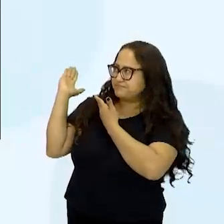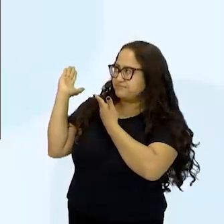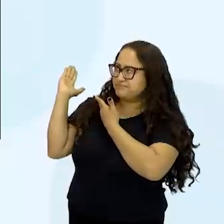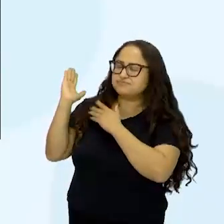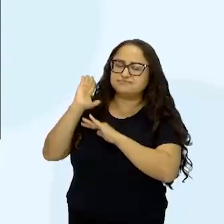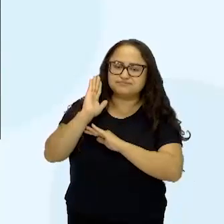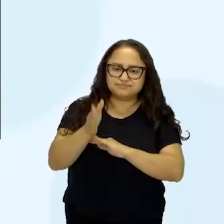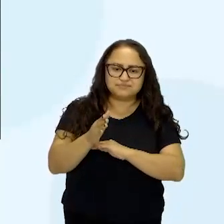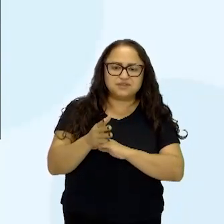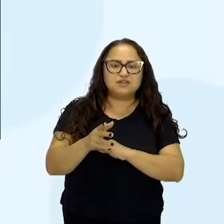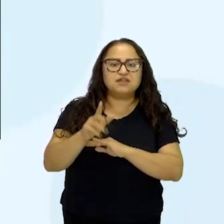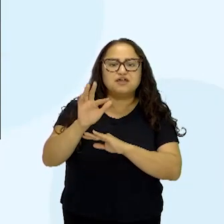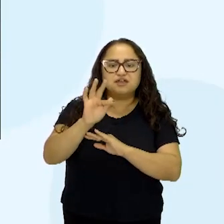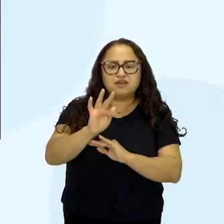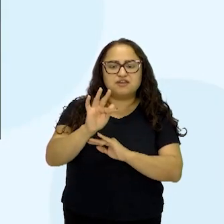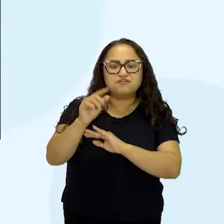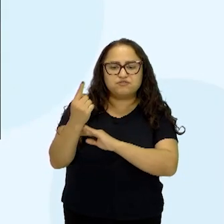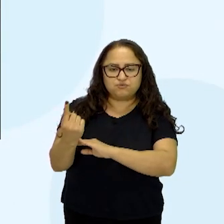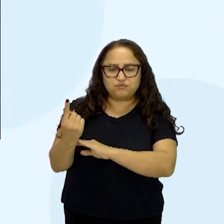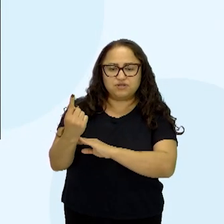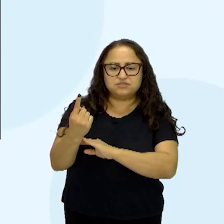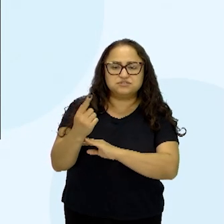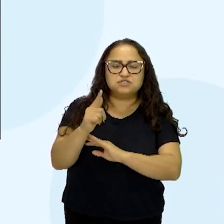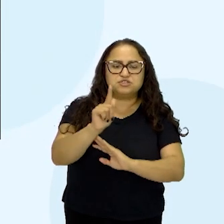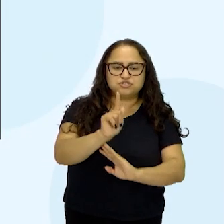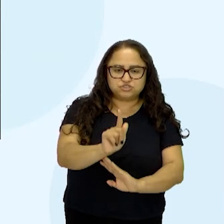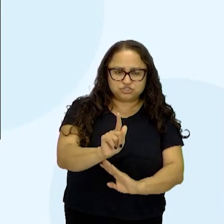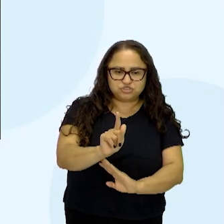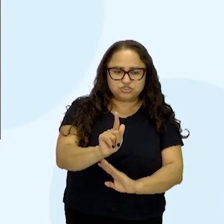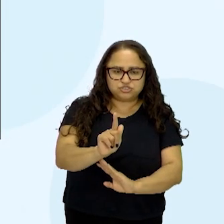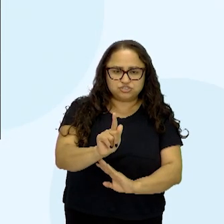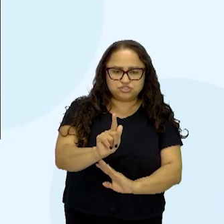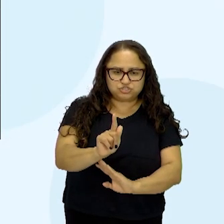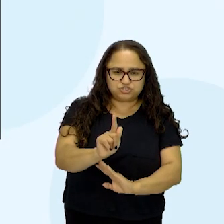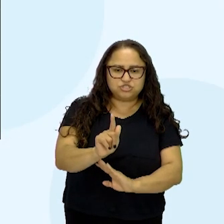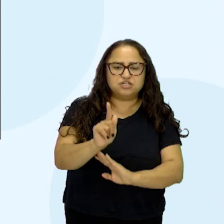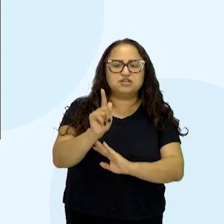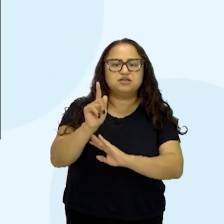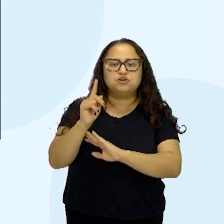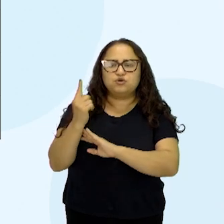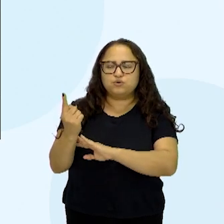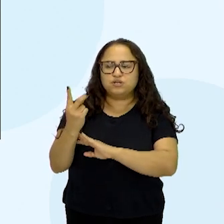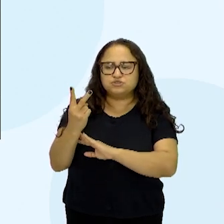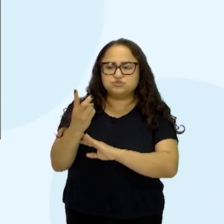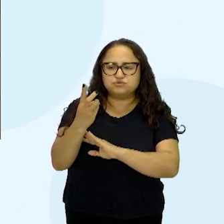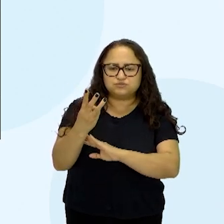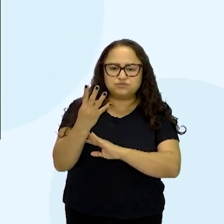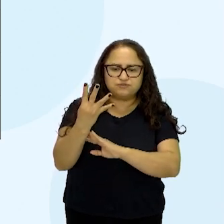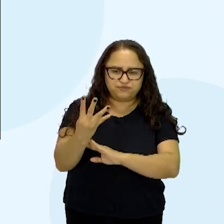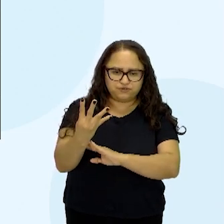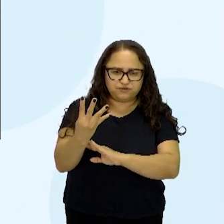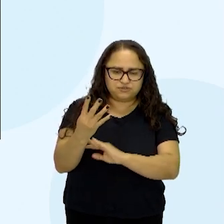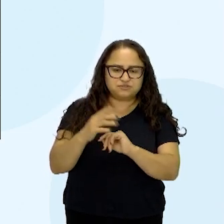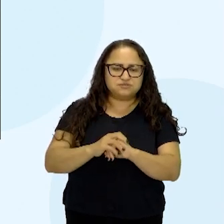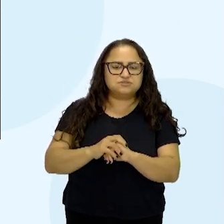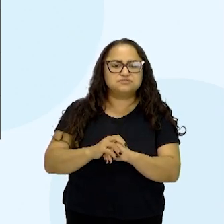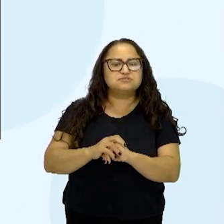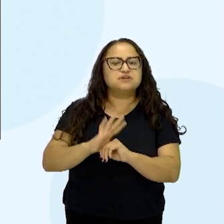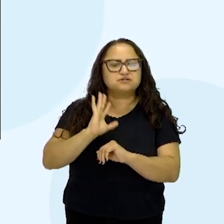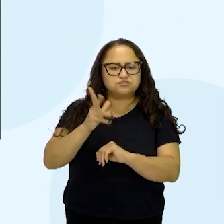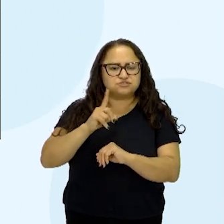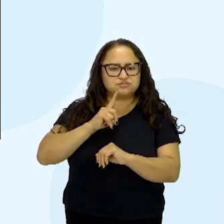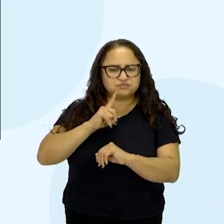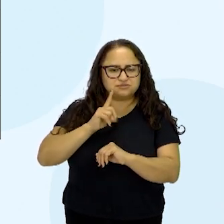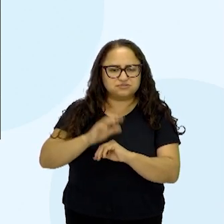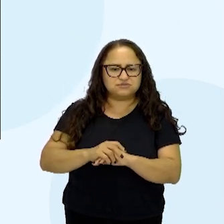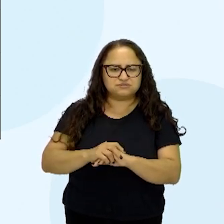vocês, ó. Letter F, number 1, glasses, só o número 1 que está usando. Hair, todos têm. Ó, que legal. Se eu tivesse naquela foto,